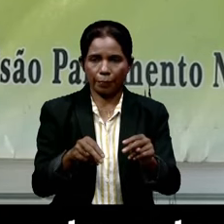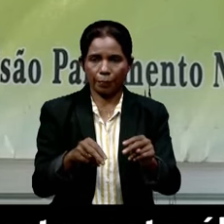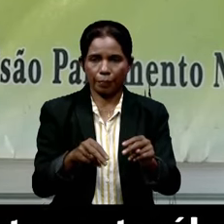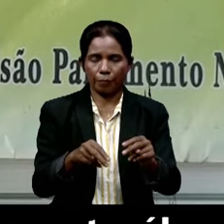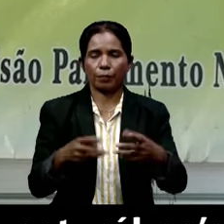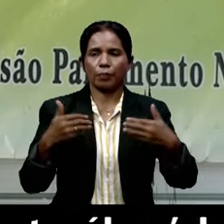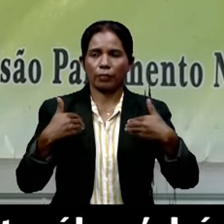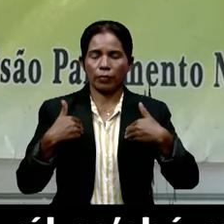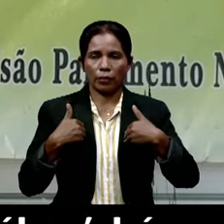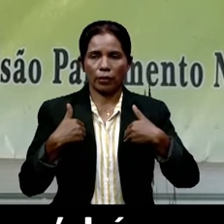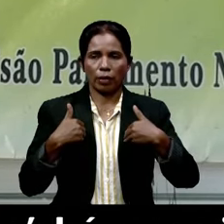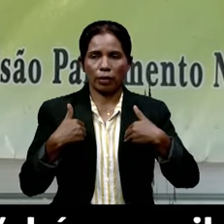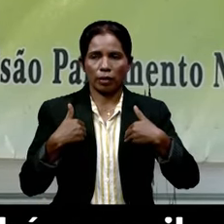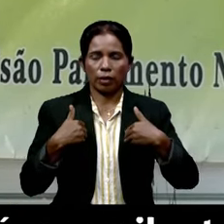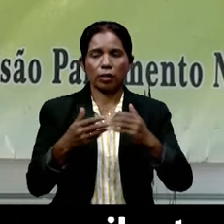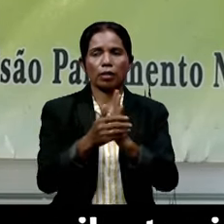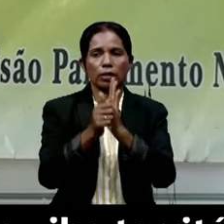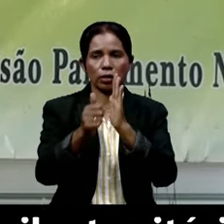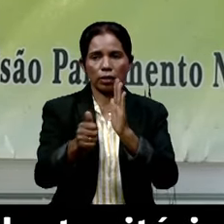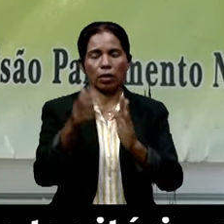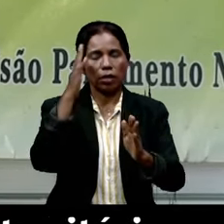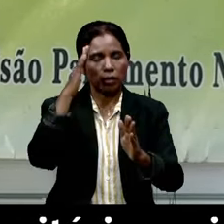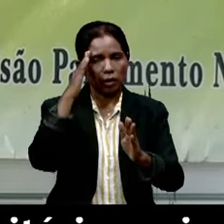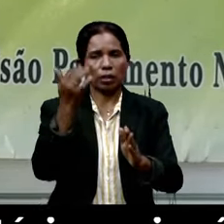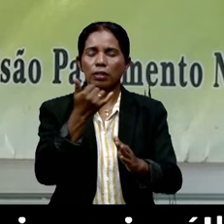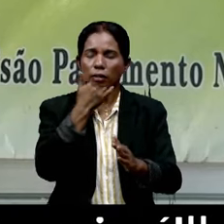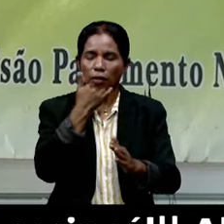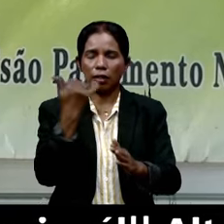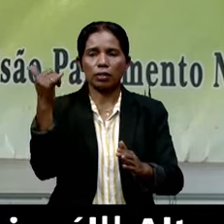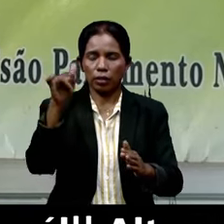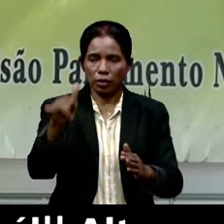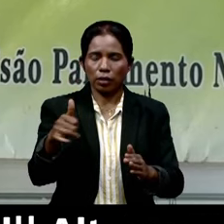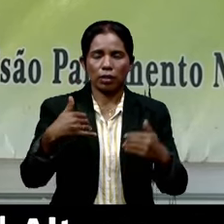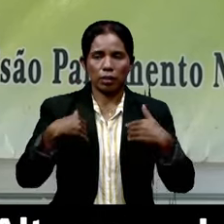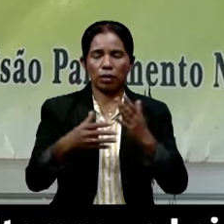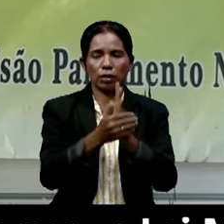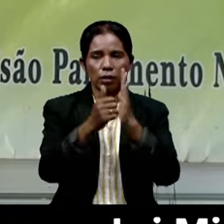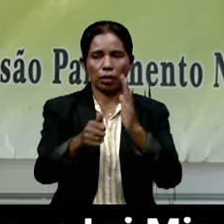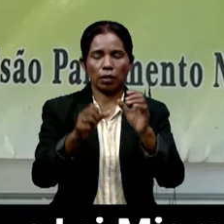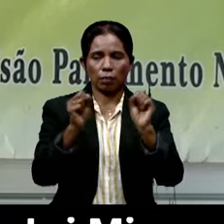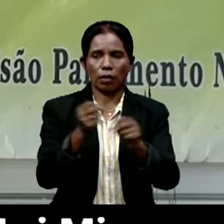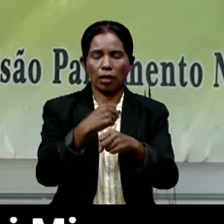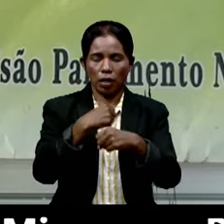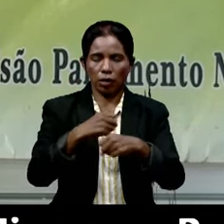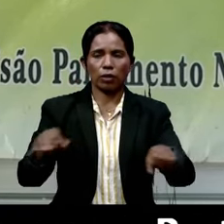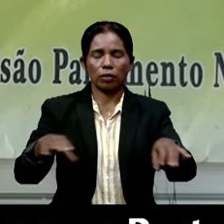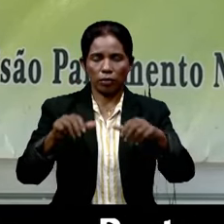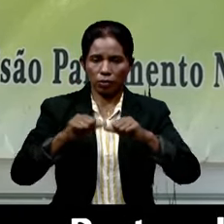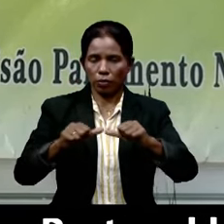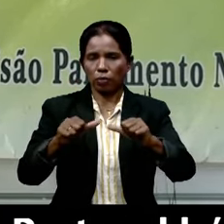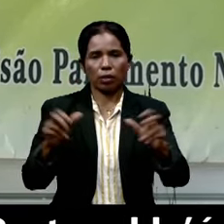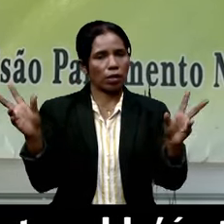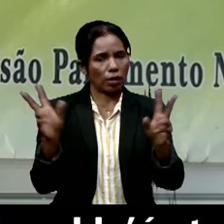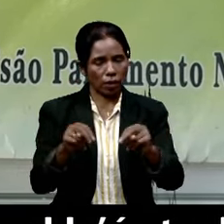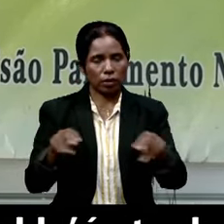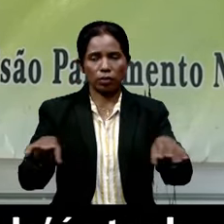E a capacidade de tu reconhece falha e capacidade de tu reconhece a tu bele ralar o calar e serviço de né,